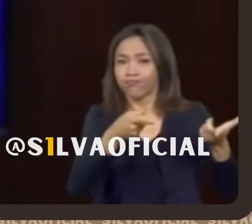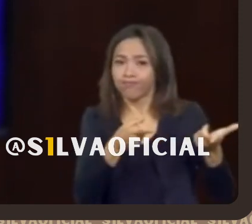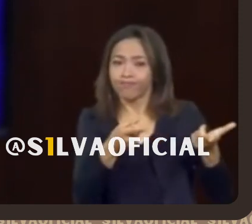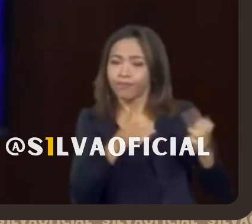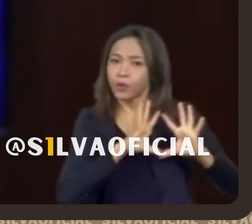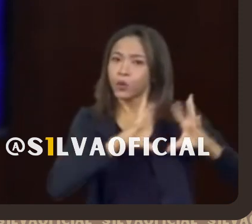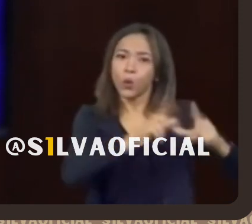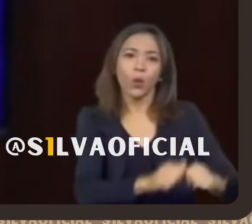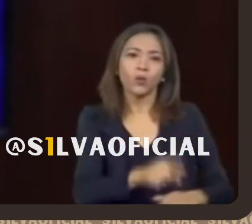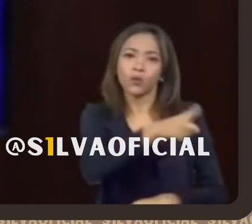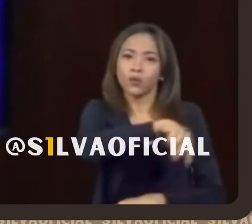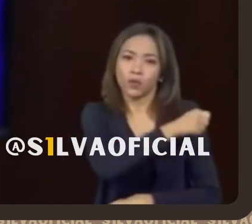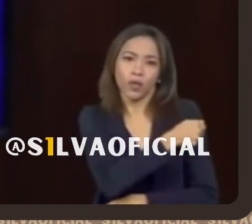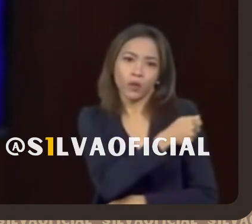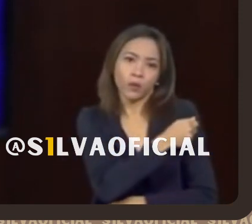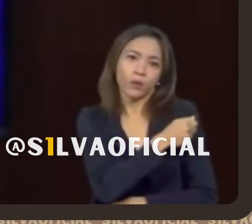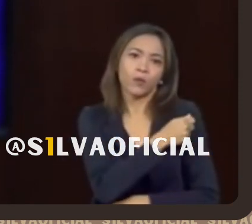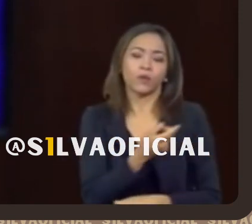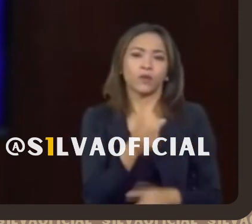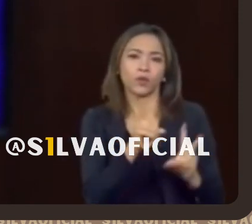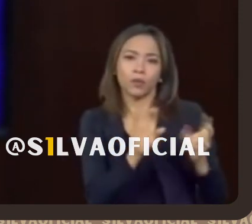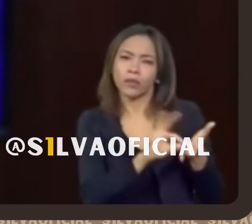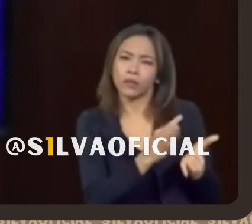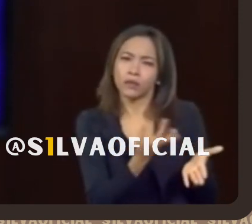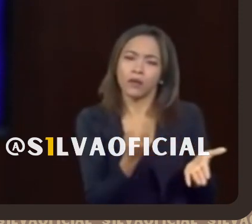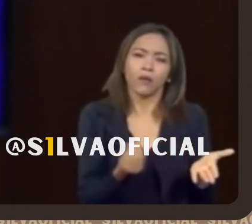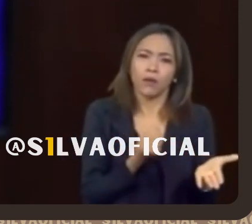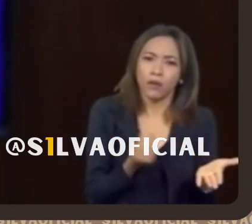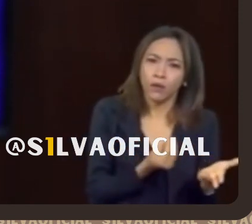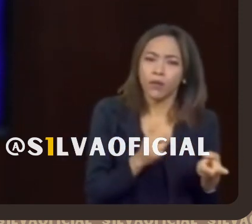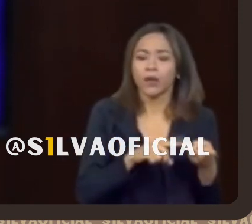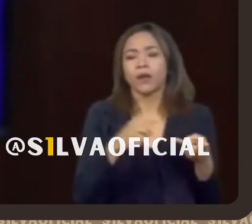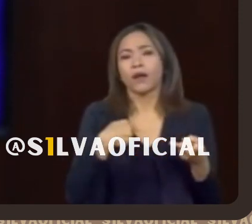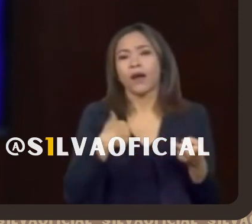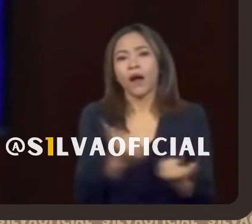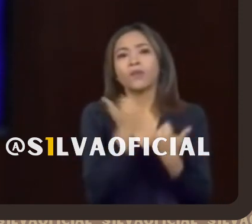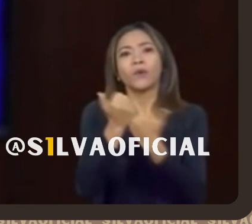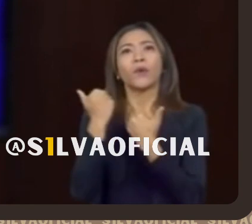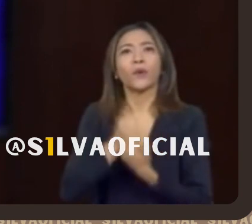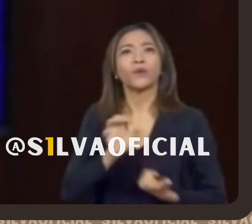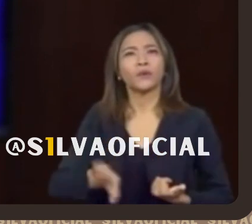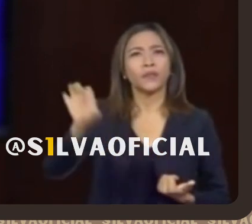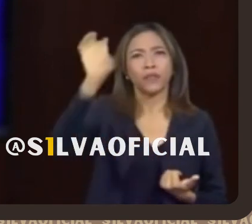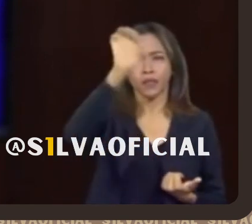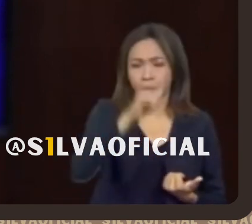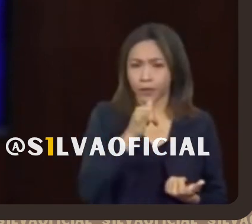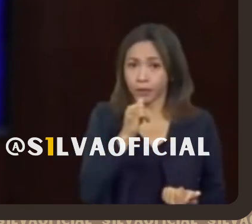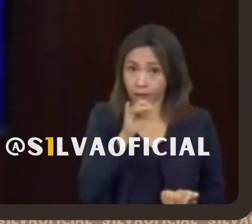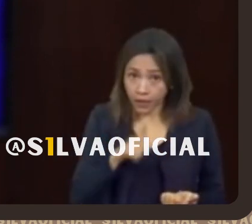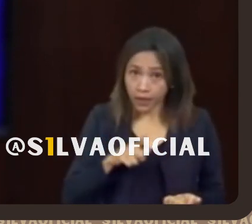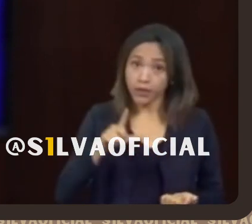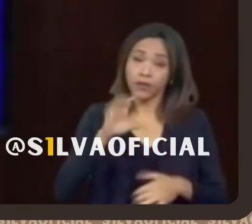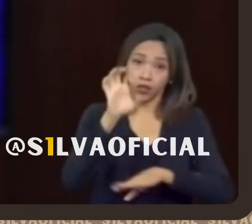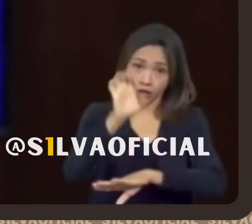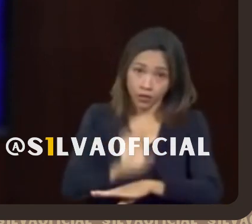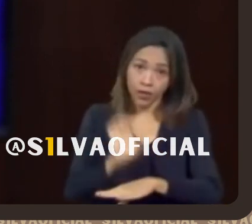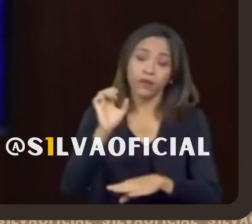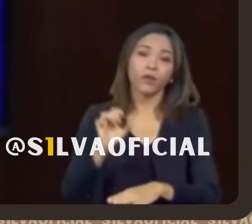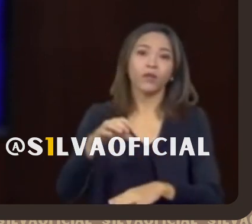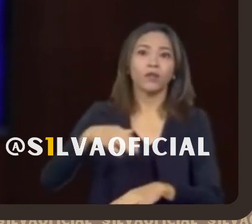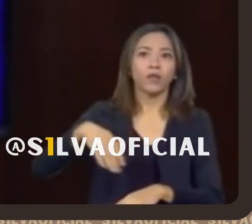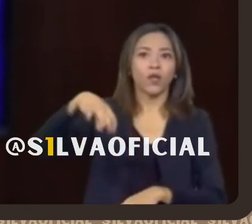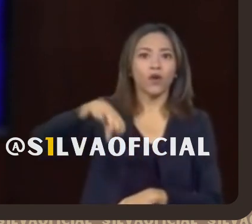Enem ou fazer um trabalho articulado com os estados Você tem uma ideia Presidente tem estados que tem 90% ou mais de alunos se